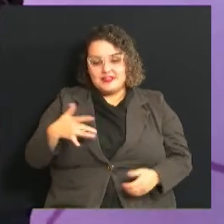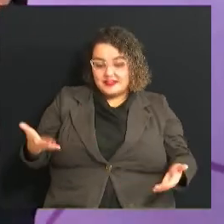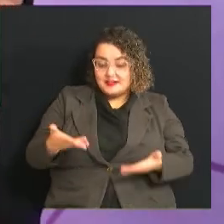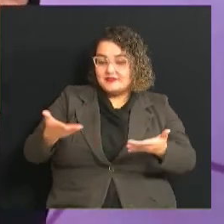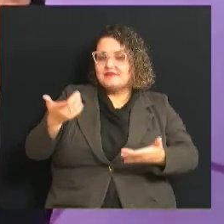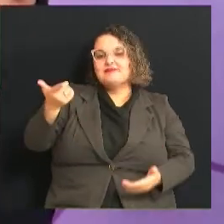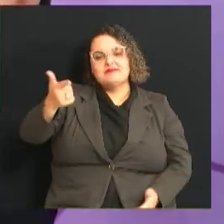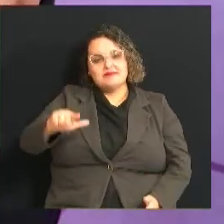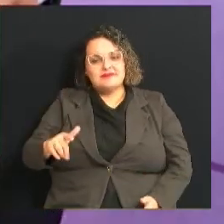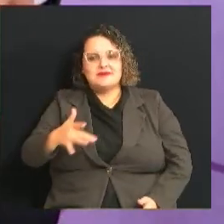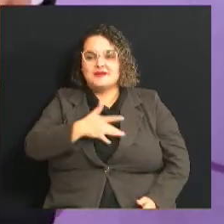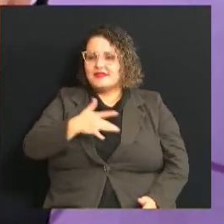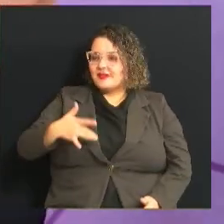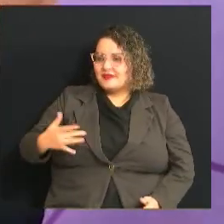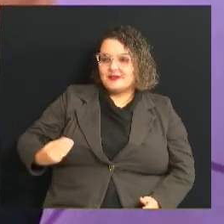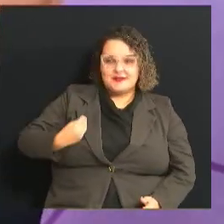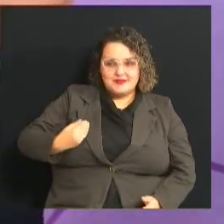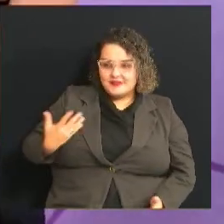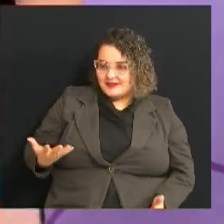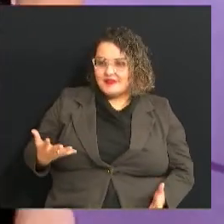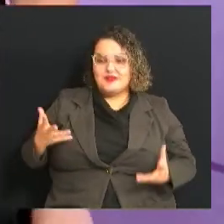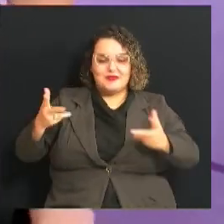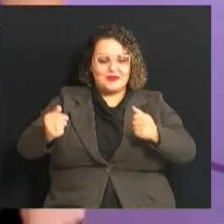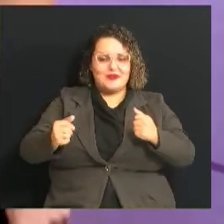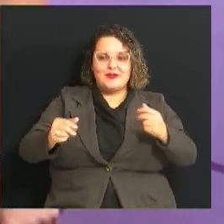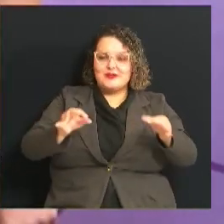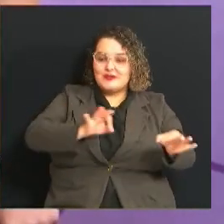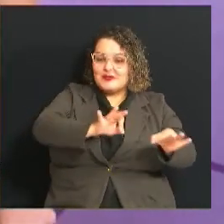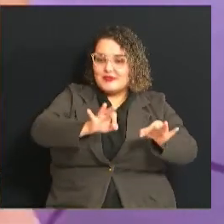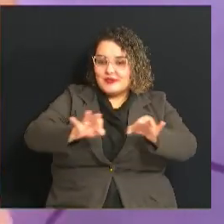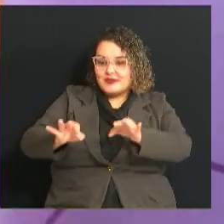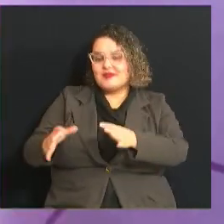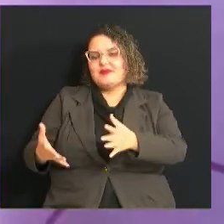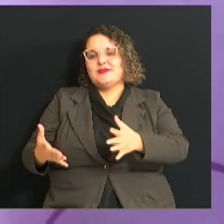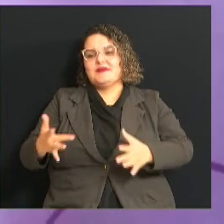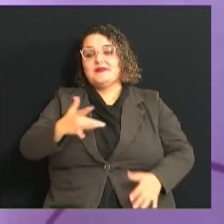do Saúde é Vida, de todos os nossos programas relacionados aí à